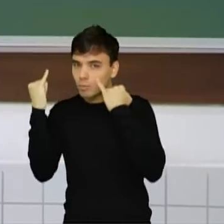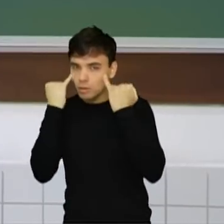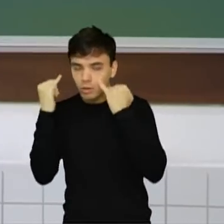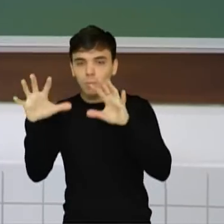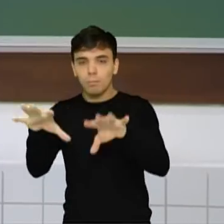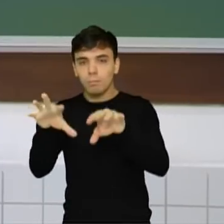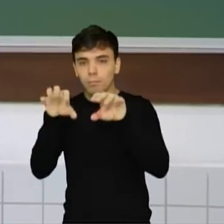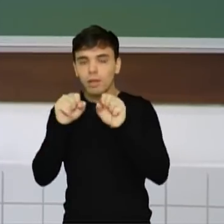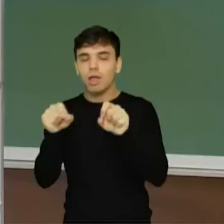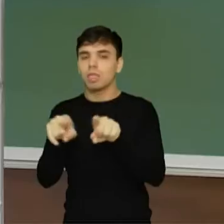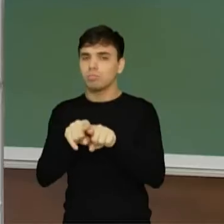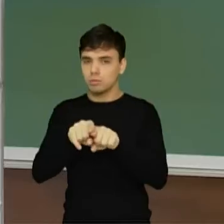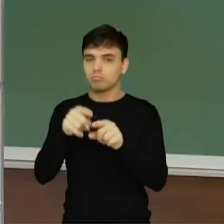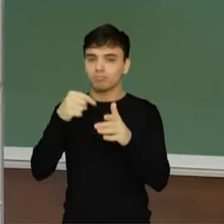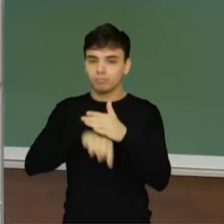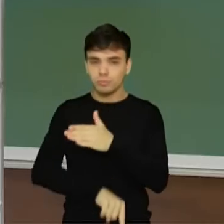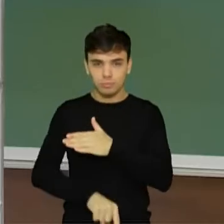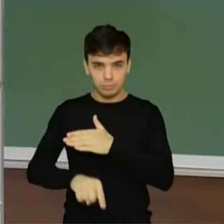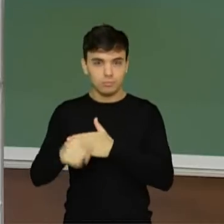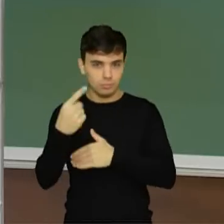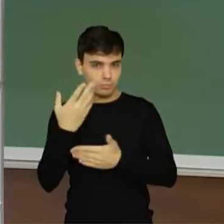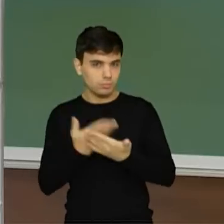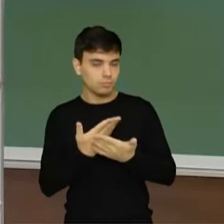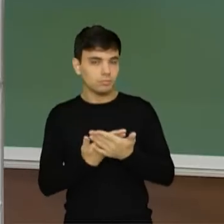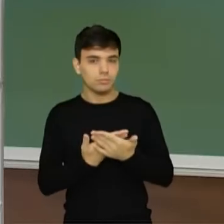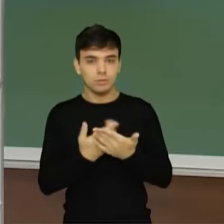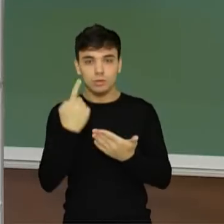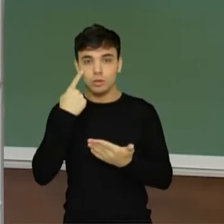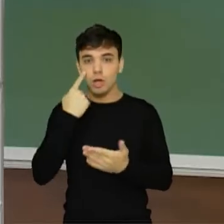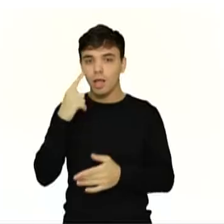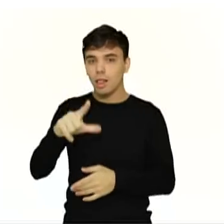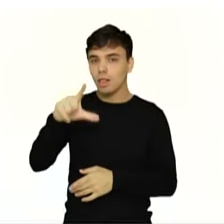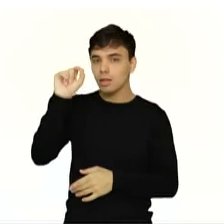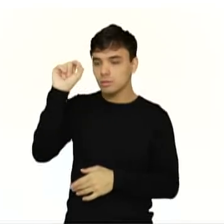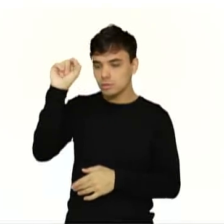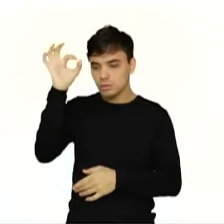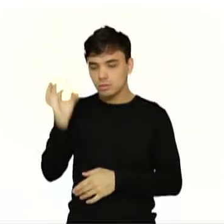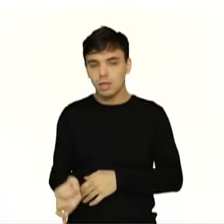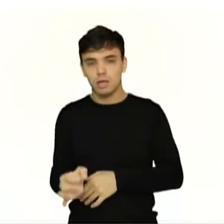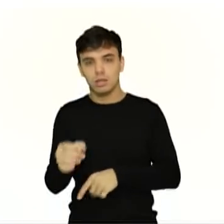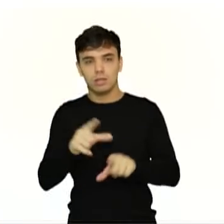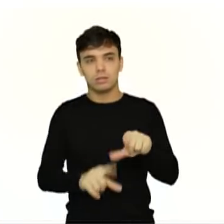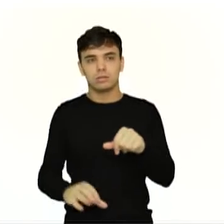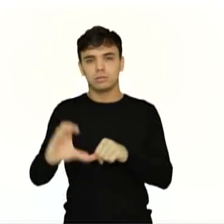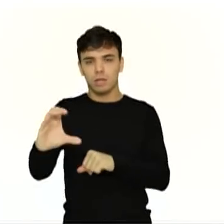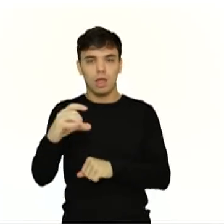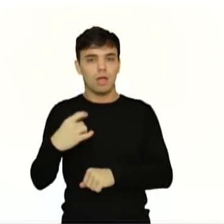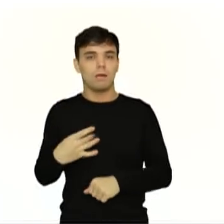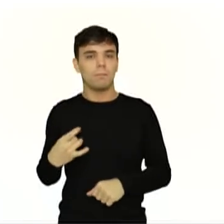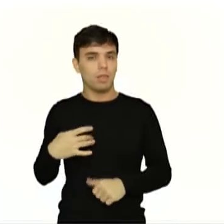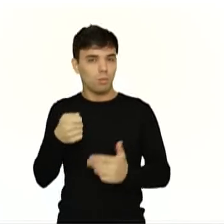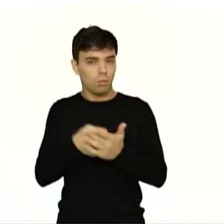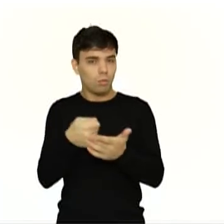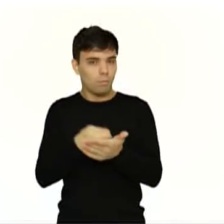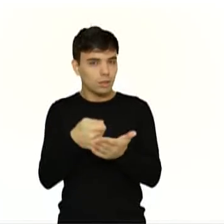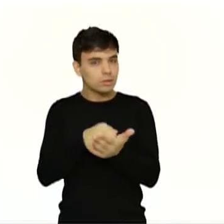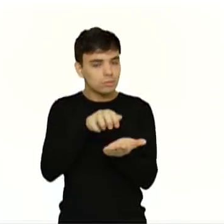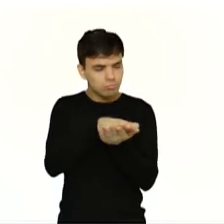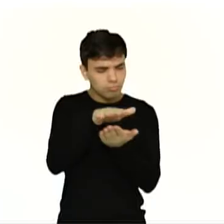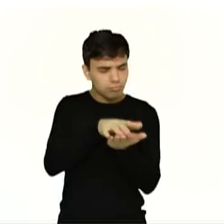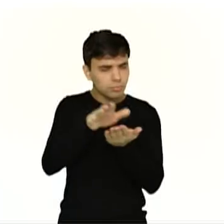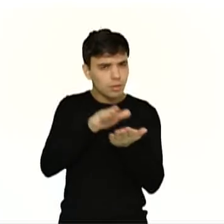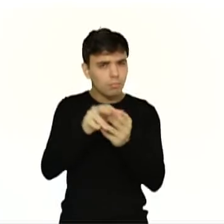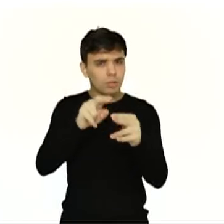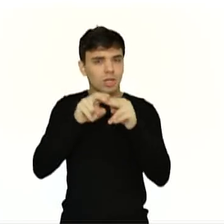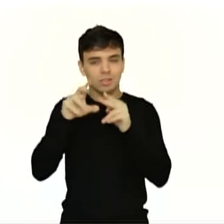seus estudos. A alternativa correta para nós nesse exercício é a letra C, o medo da cobrança de dívidas através da derrama.